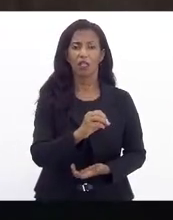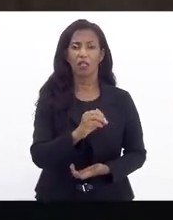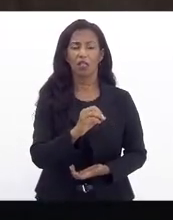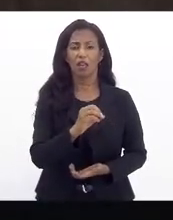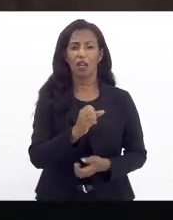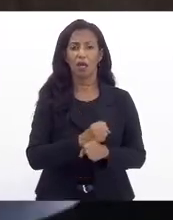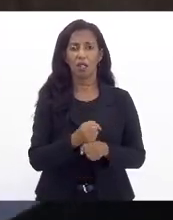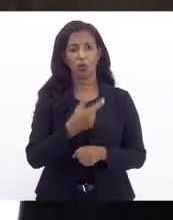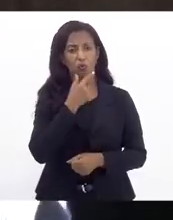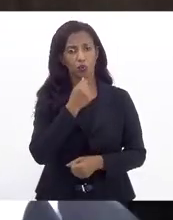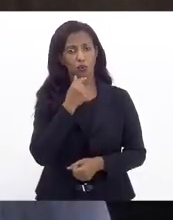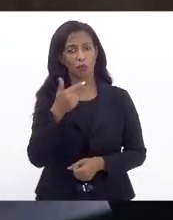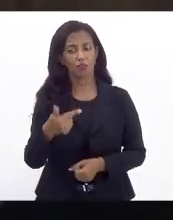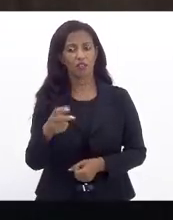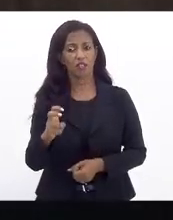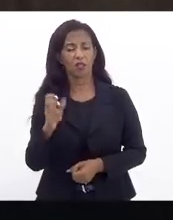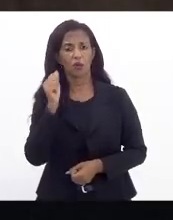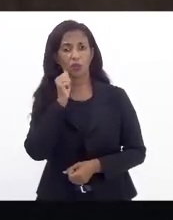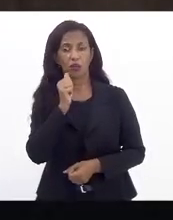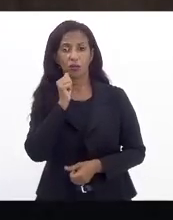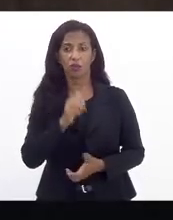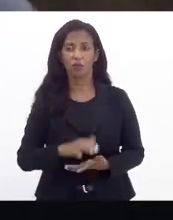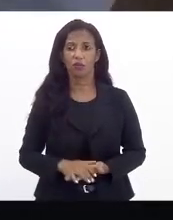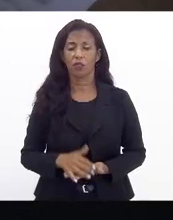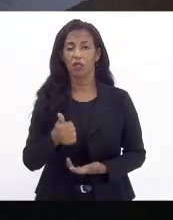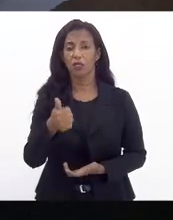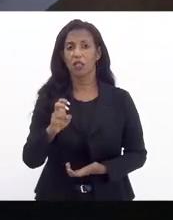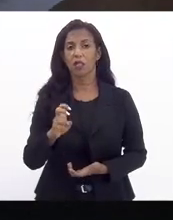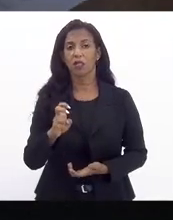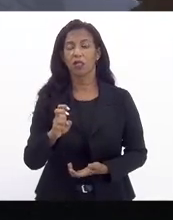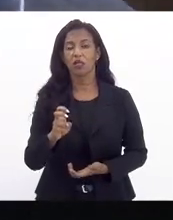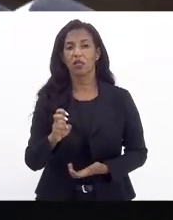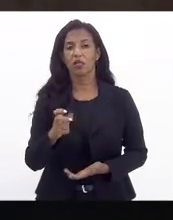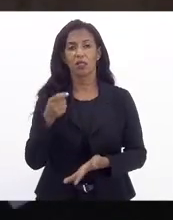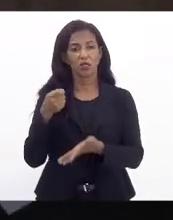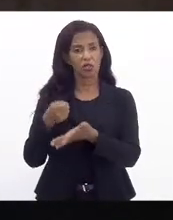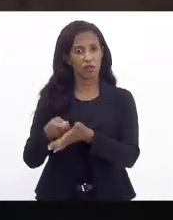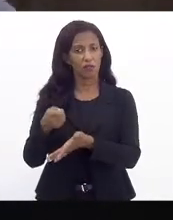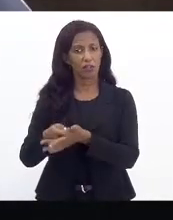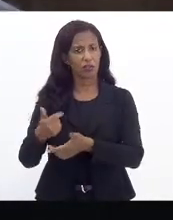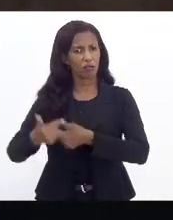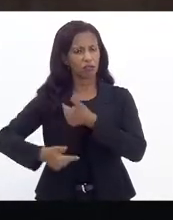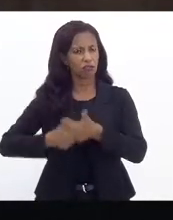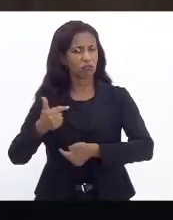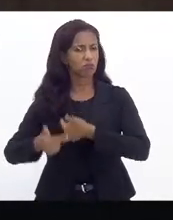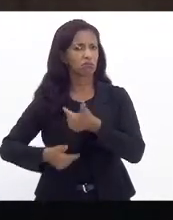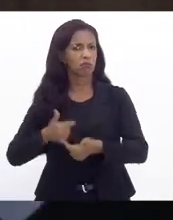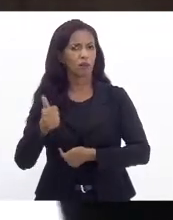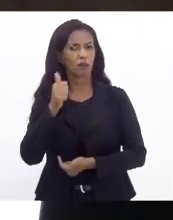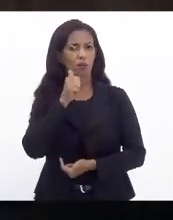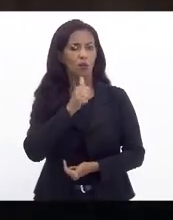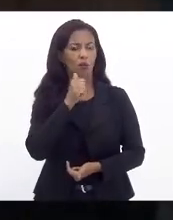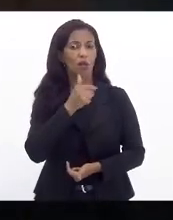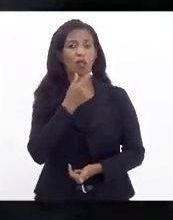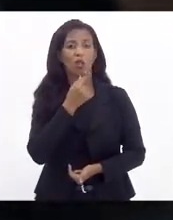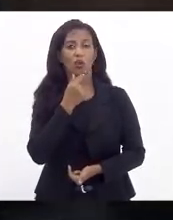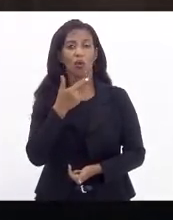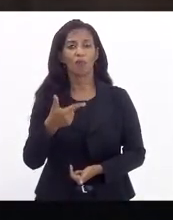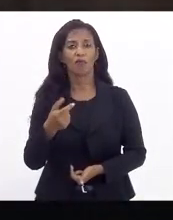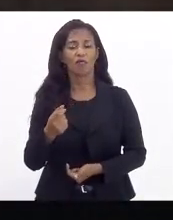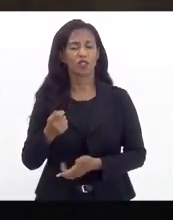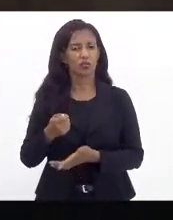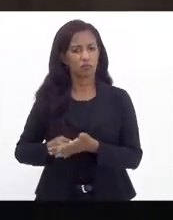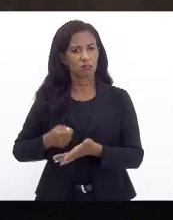para os homens 25 anos para as mulheres e 15 anos de efetivo exercício para as mulheres e 20 anos de efetivo